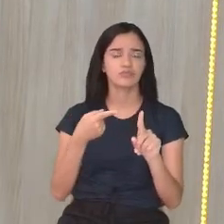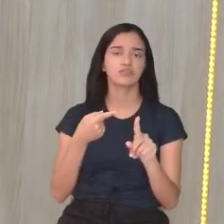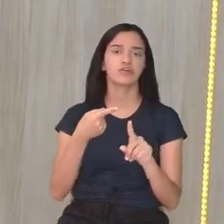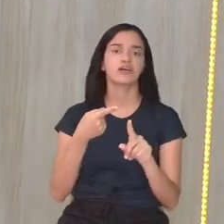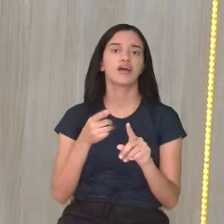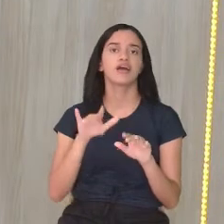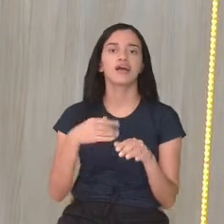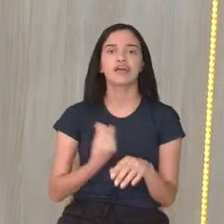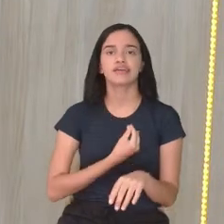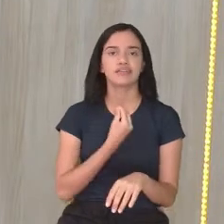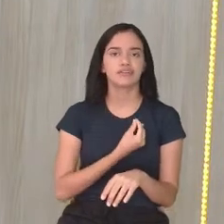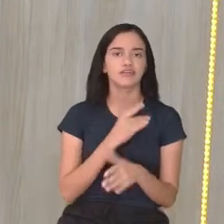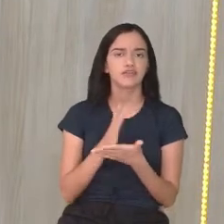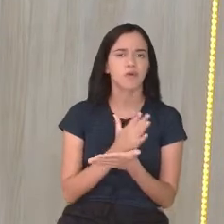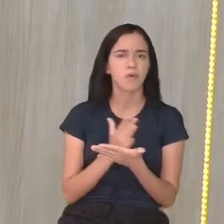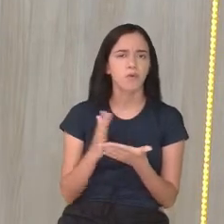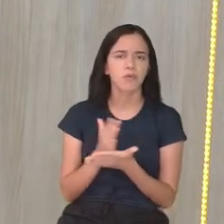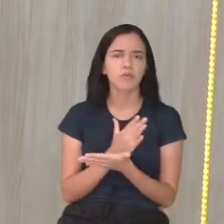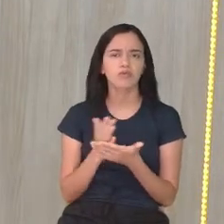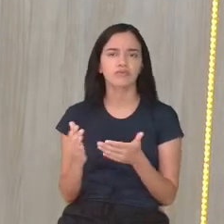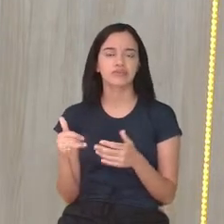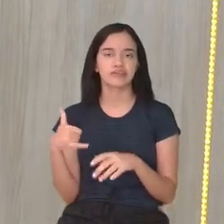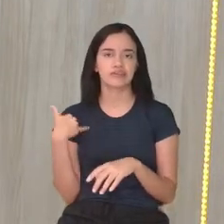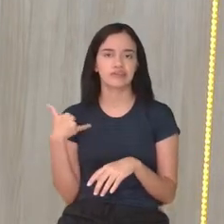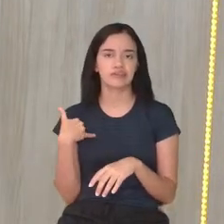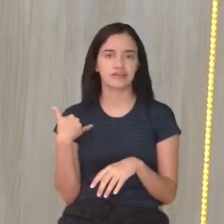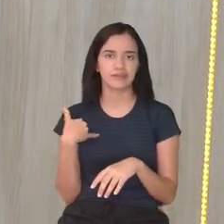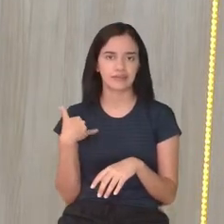Então, existe algumas que têm uma faixa etária que